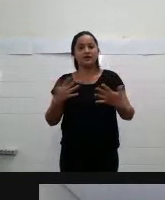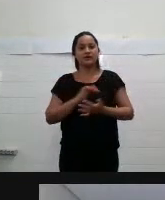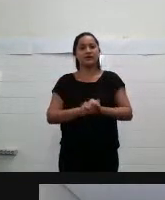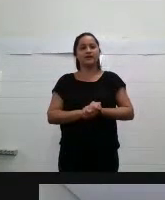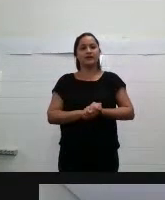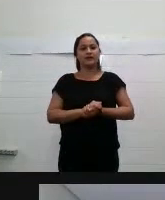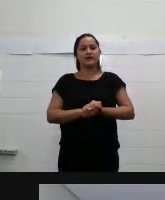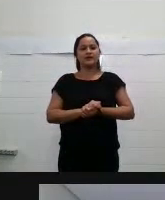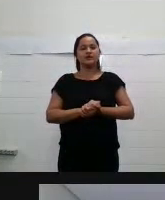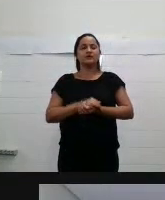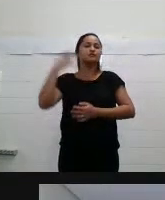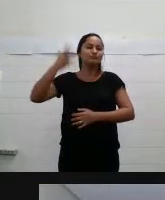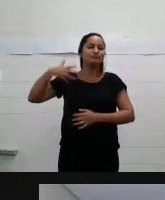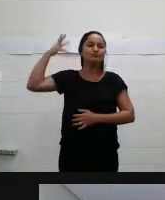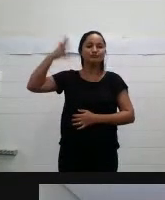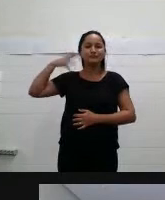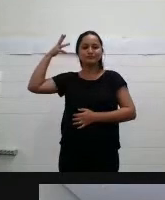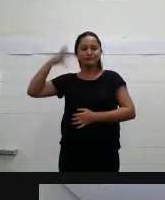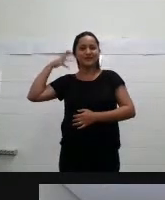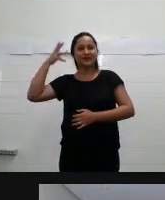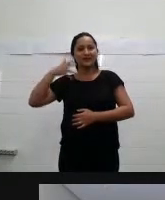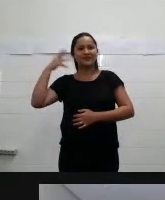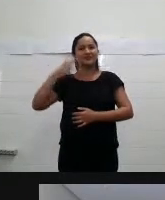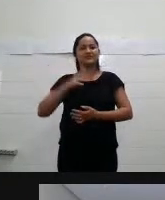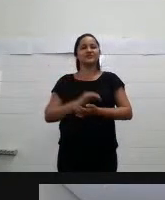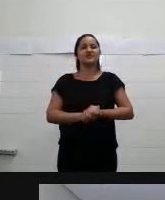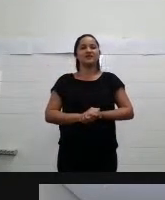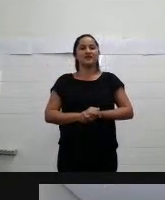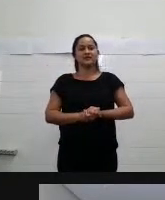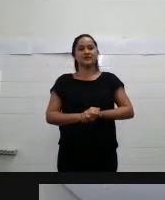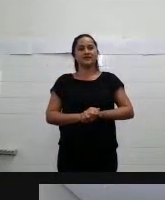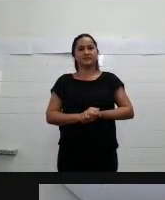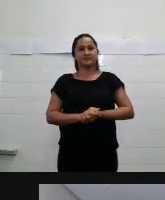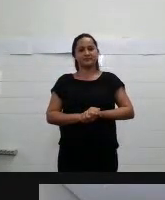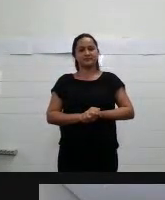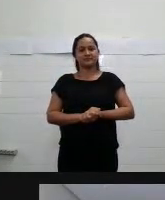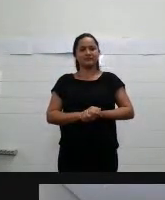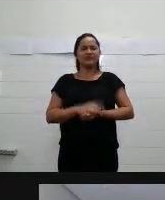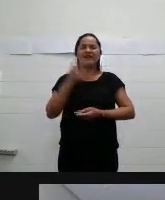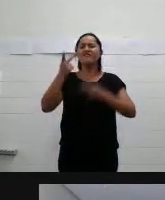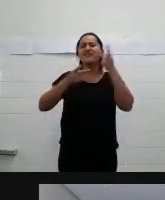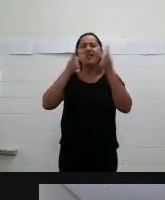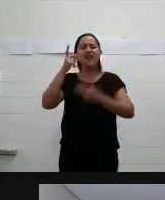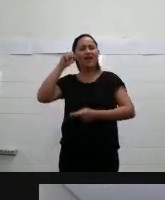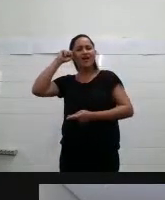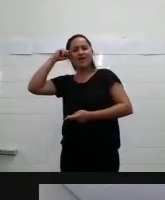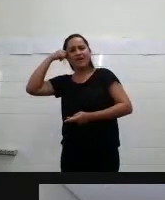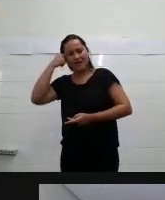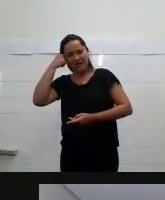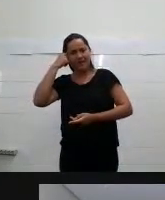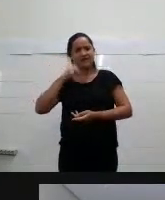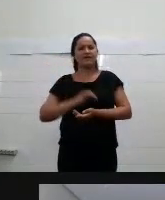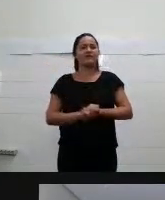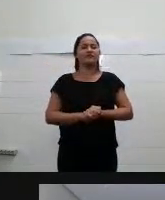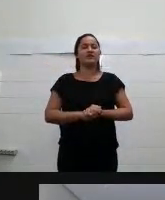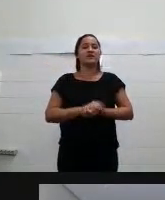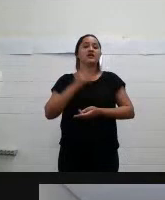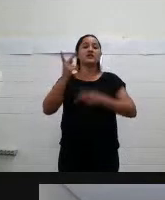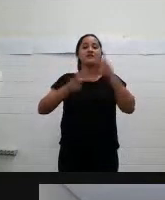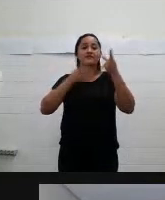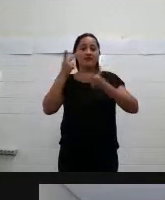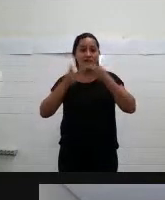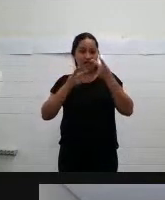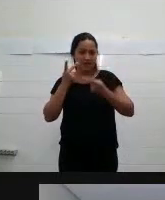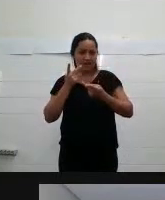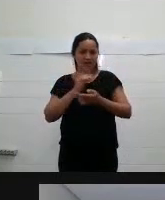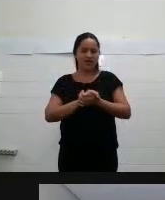outra palestra, né? Porque falar de afro-brasileiros, né? E falar de produções indígenas é